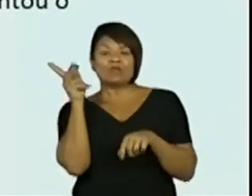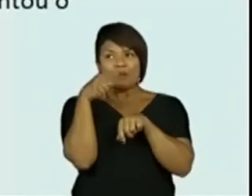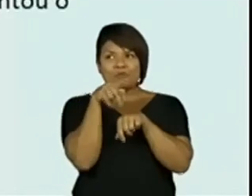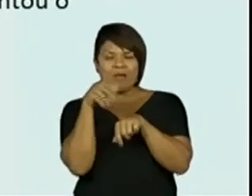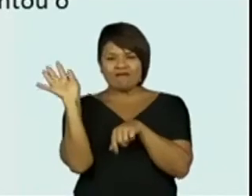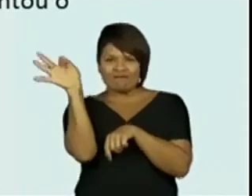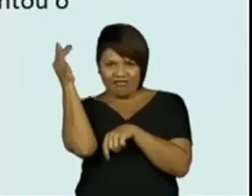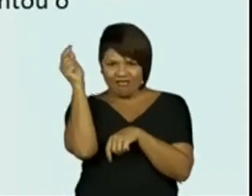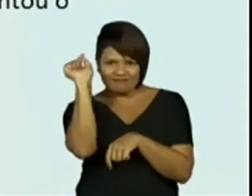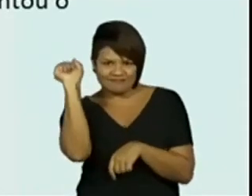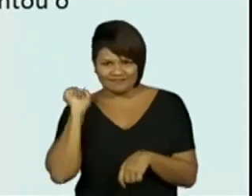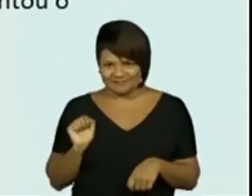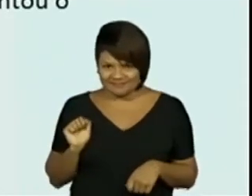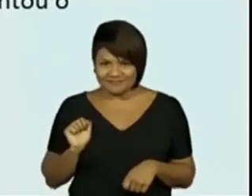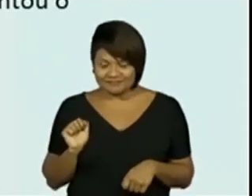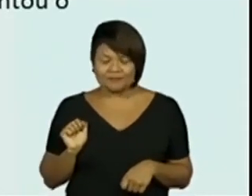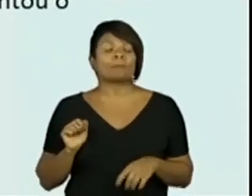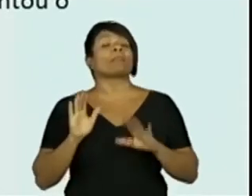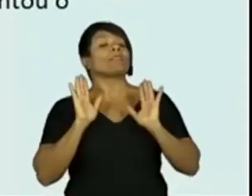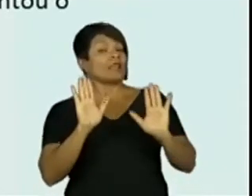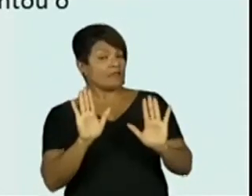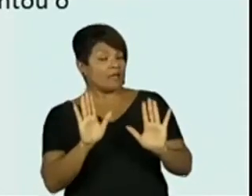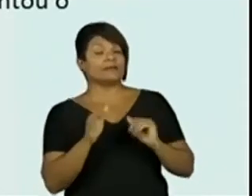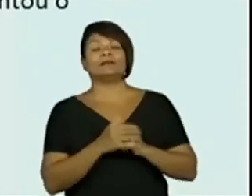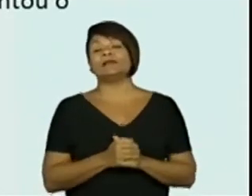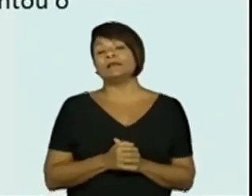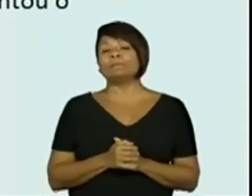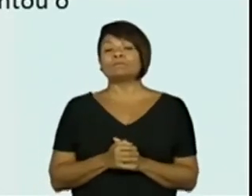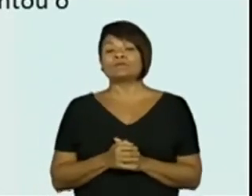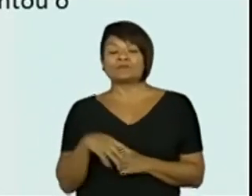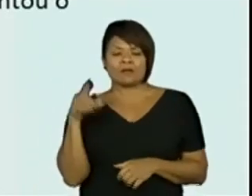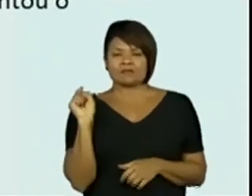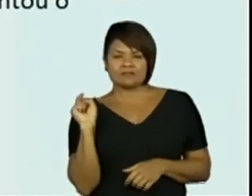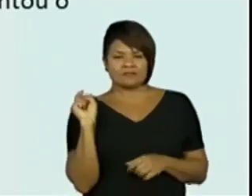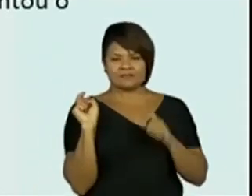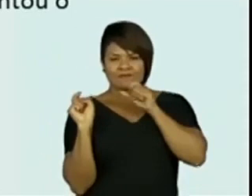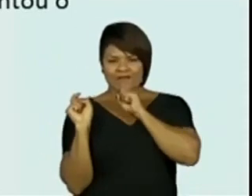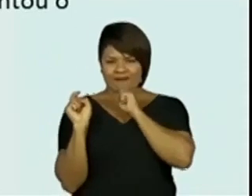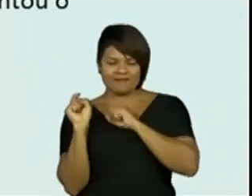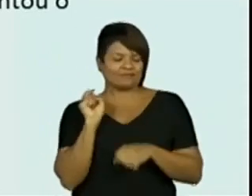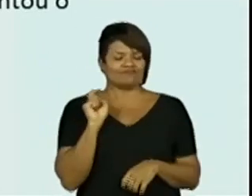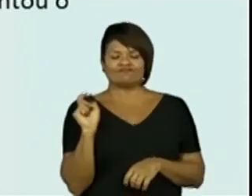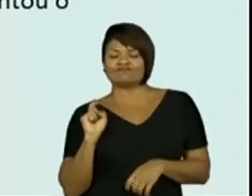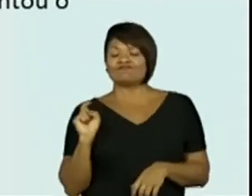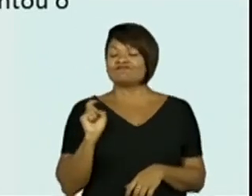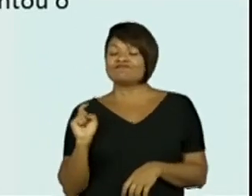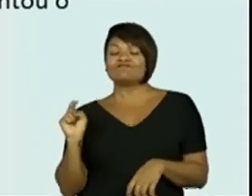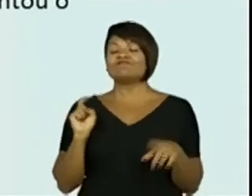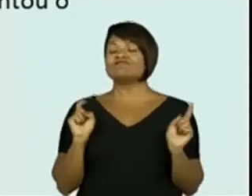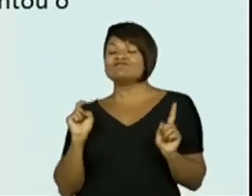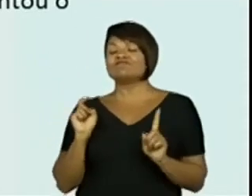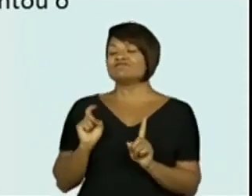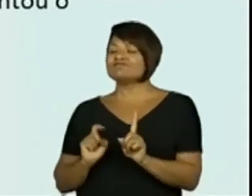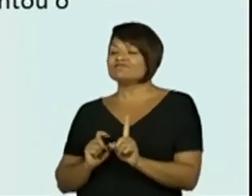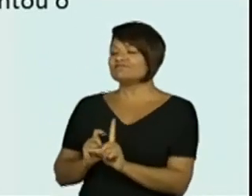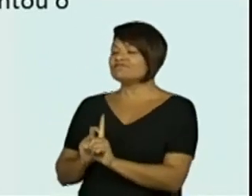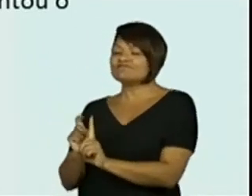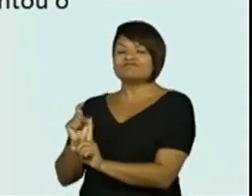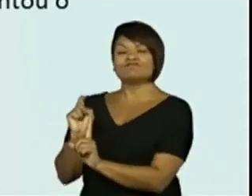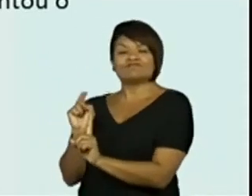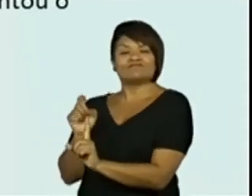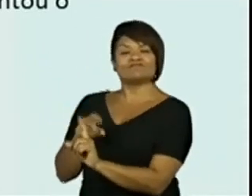país. E lá se foi Dona Rosa se apresentar para Doralice. Era